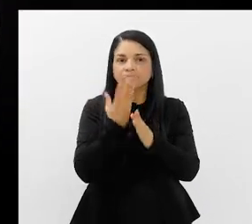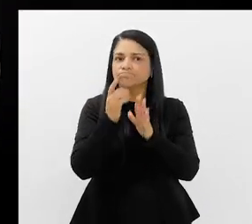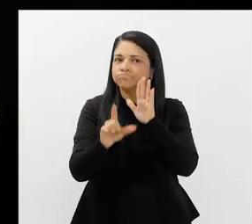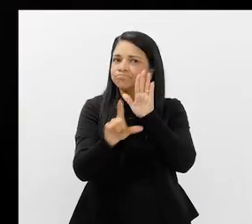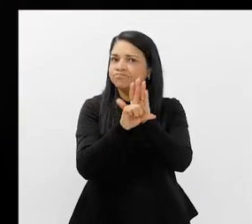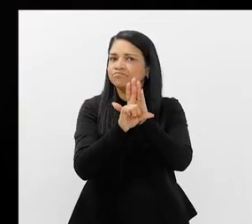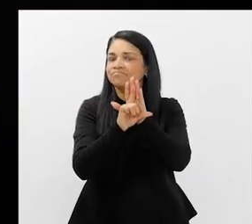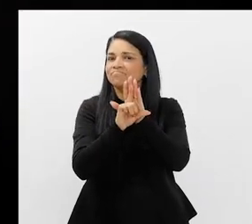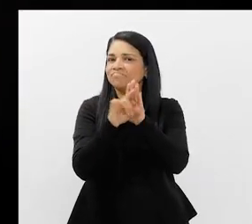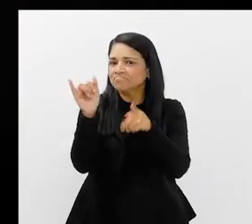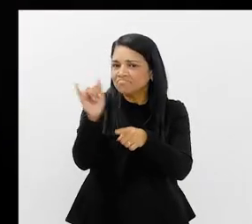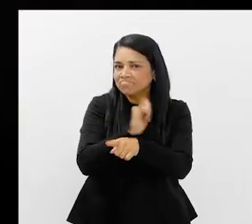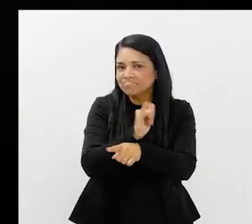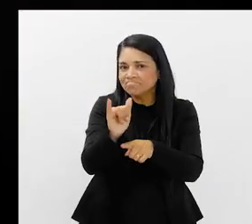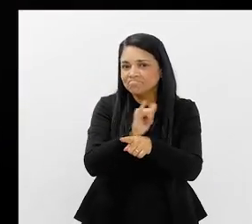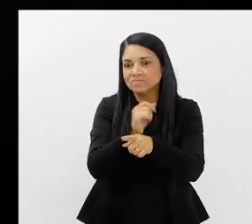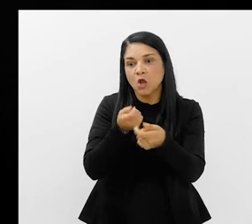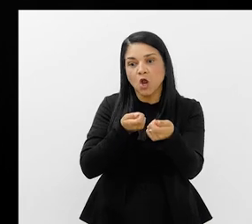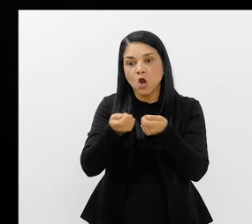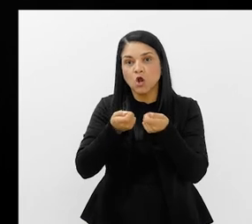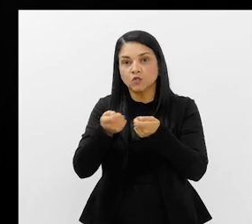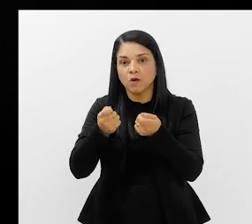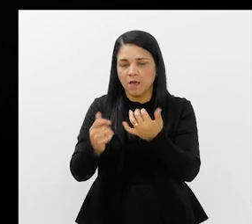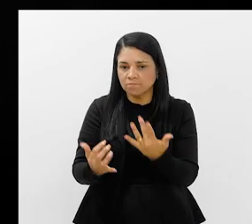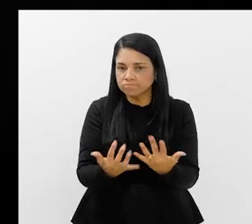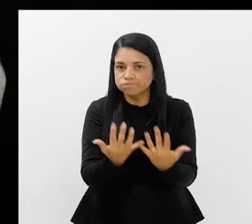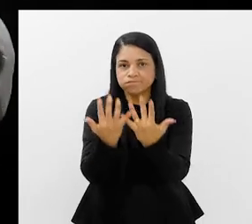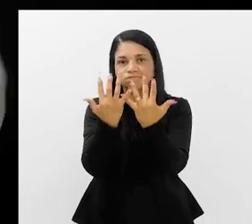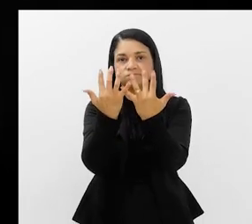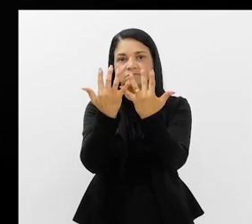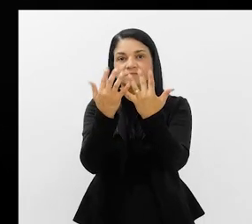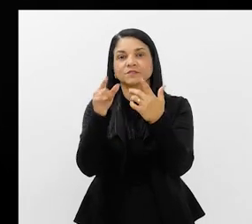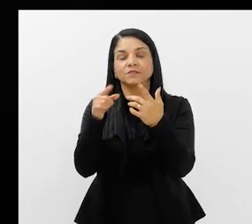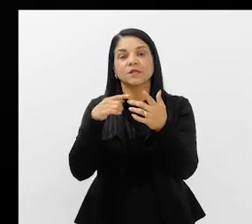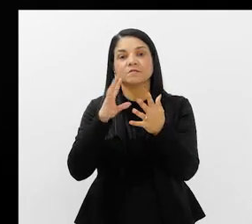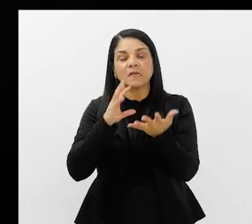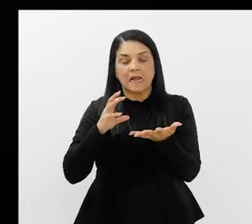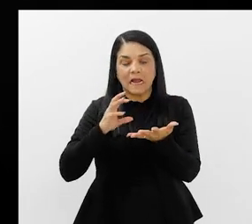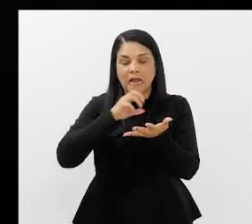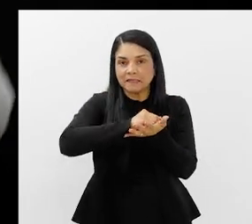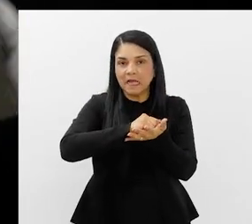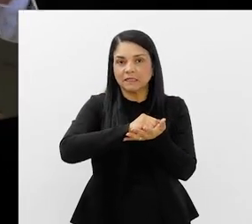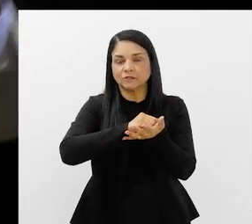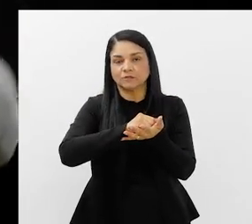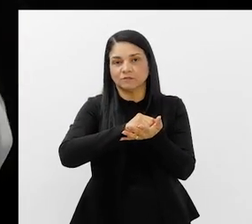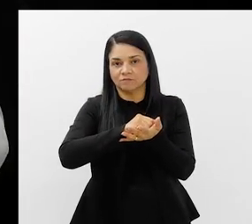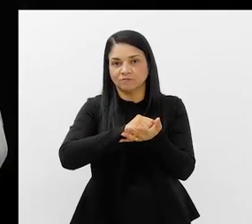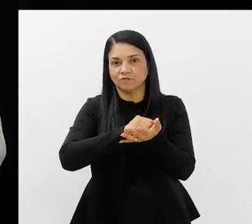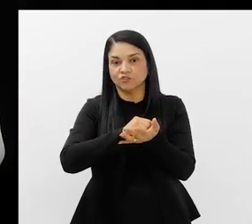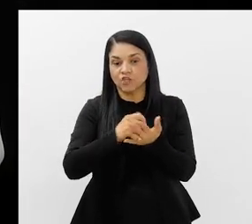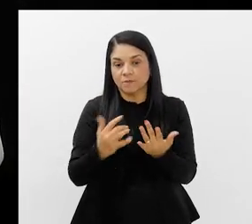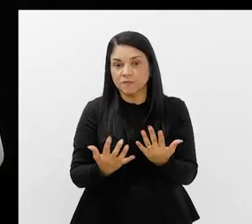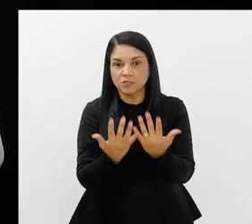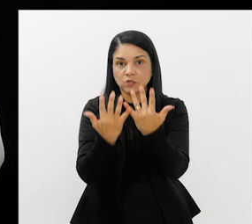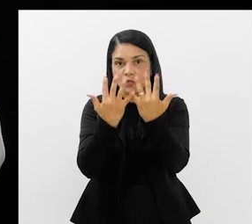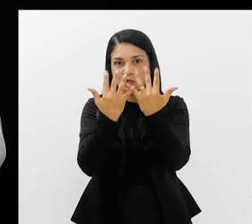a lei aqui estadual, ela cria um mecanismo que é fantástico. Quer dizer, tem que controlar as emissões. Então, eles criaram um cadastro de